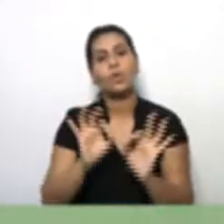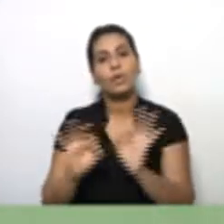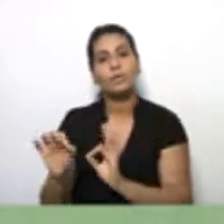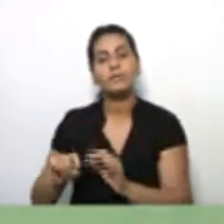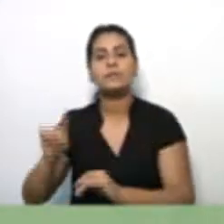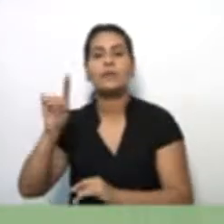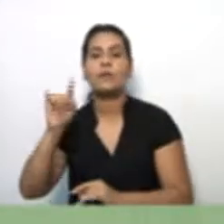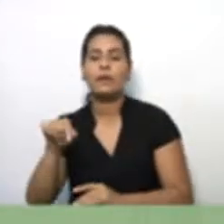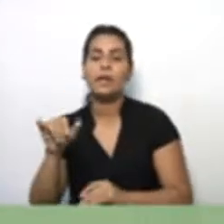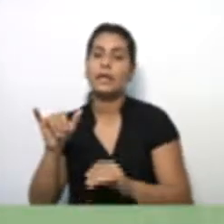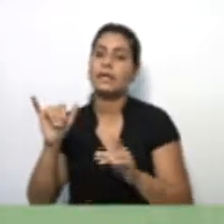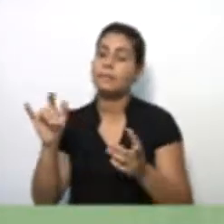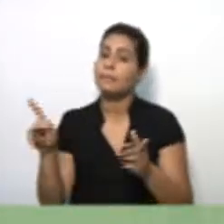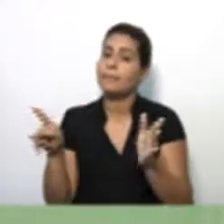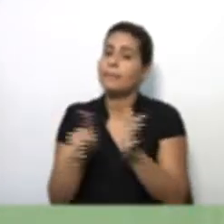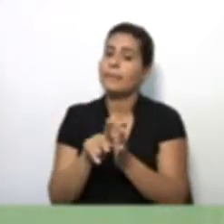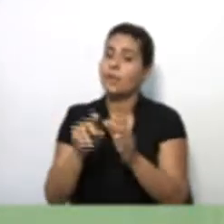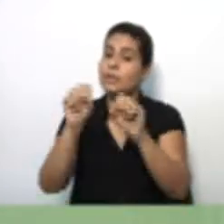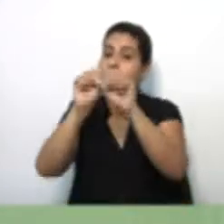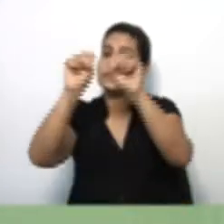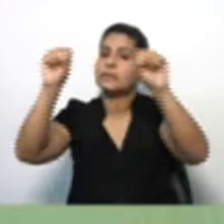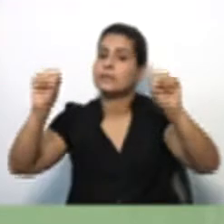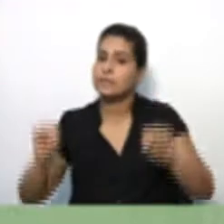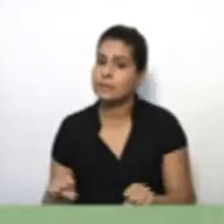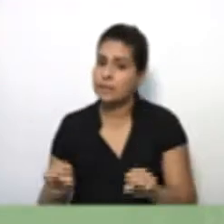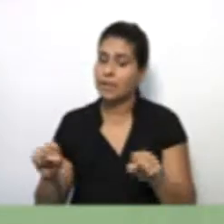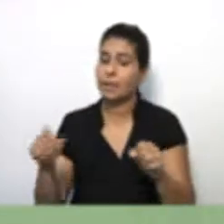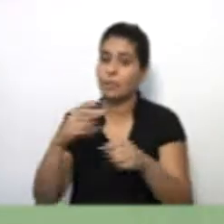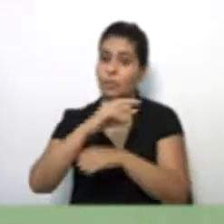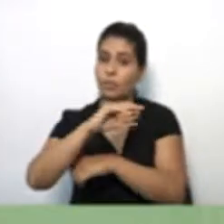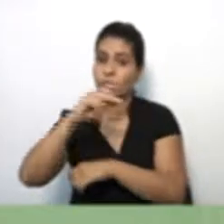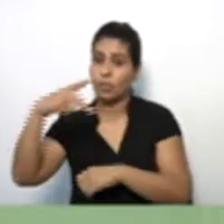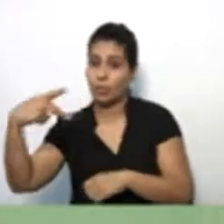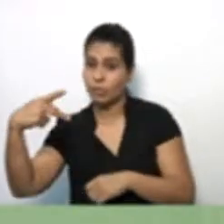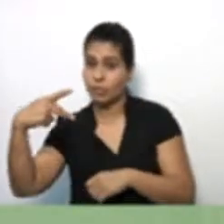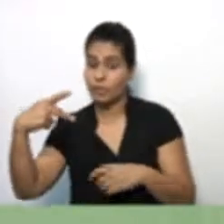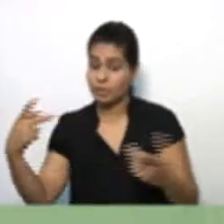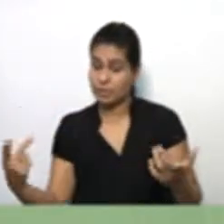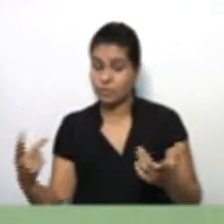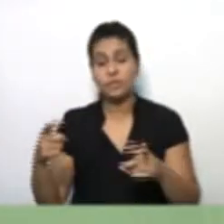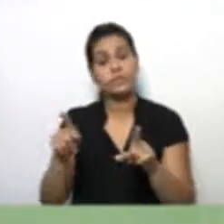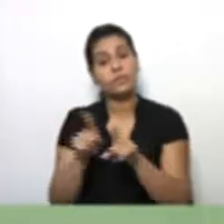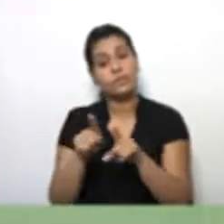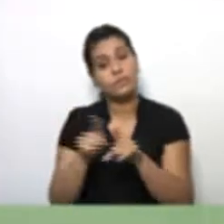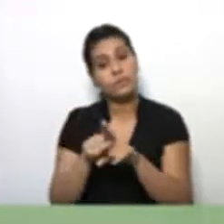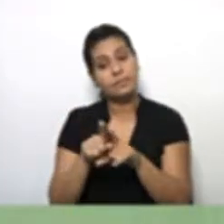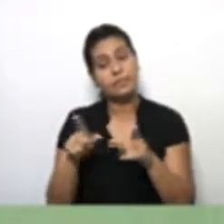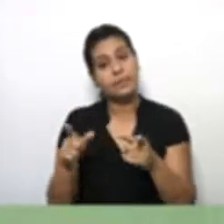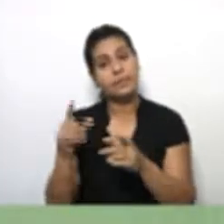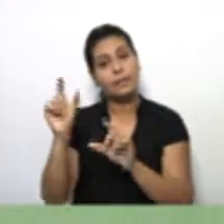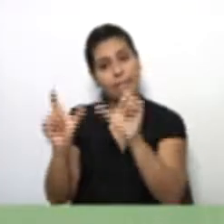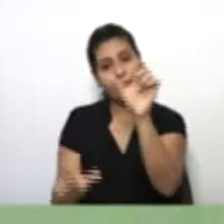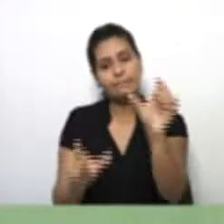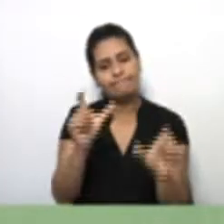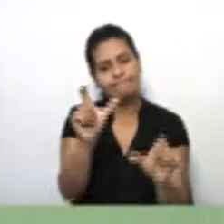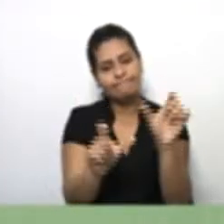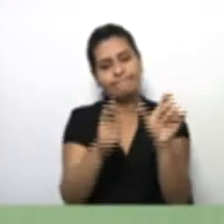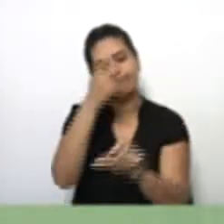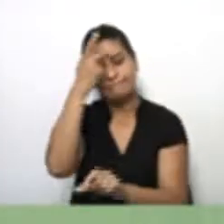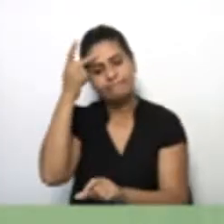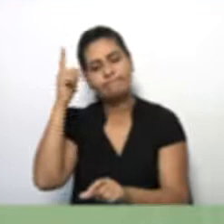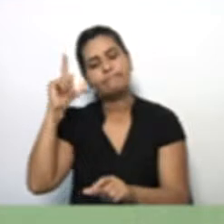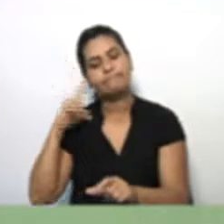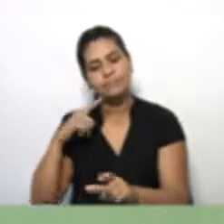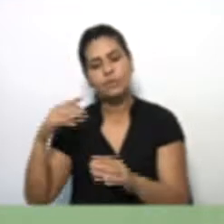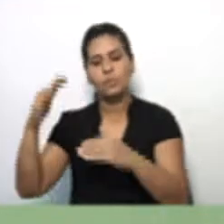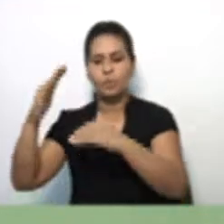quê? Um sistema planejado de esforço cooperativo, tá? No qual o quê? Cada participante tem um